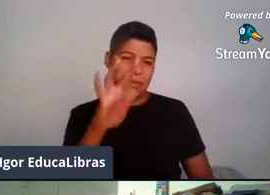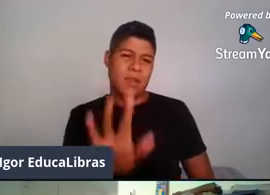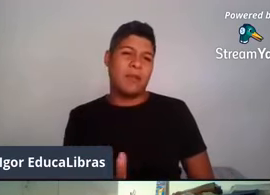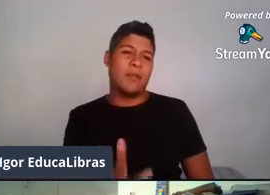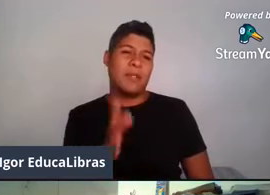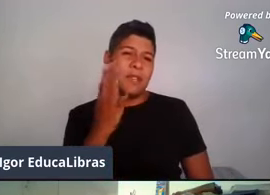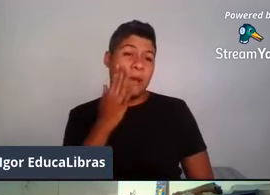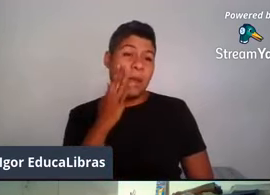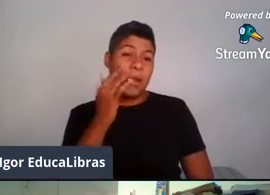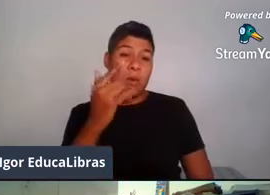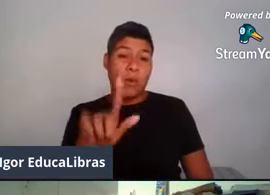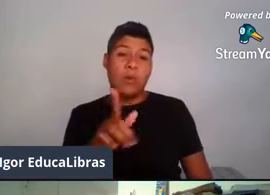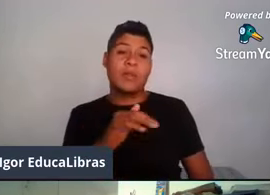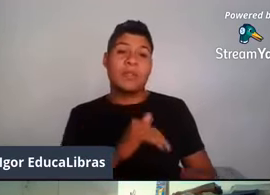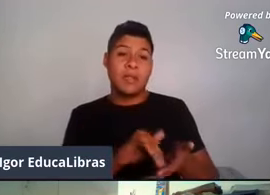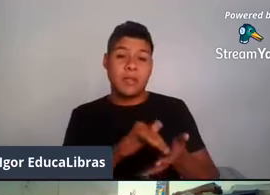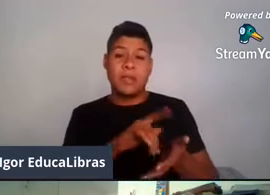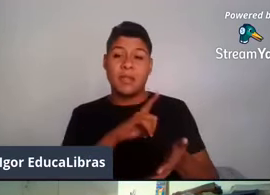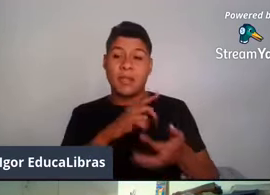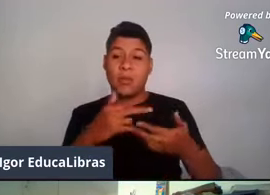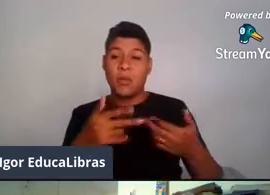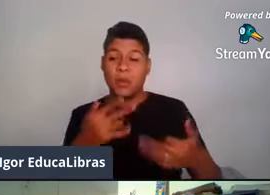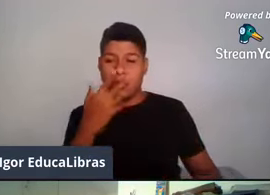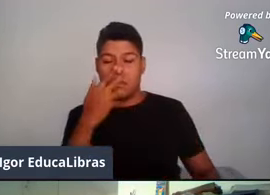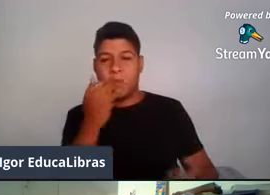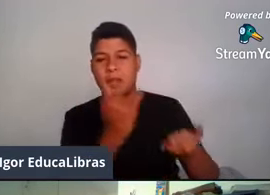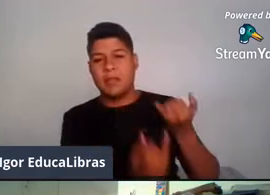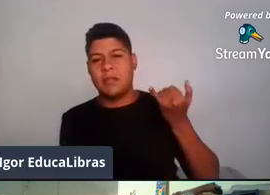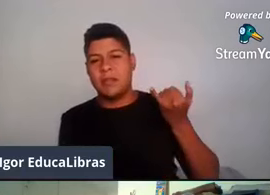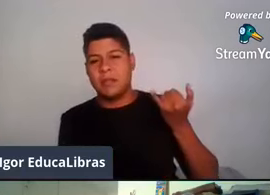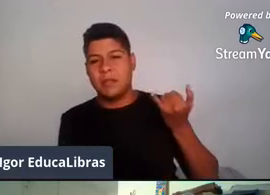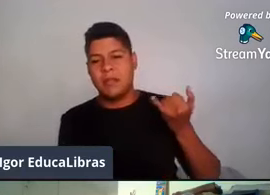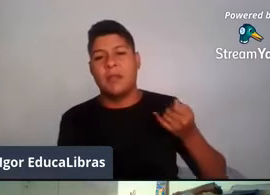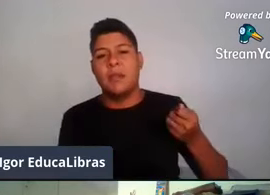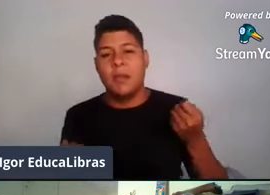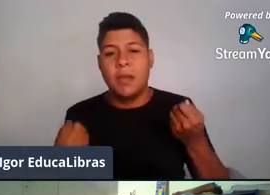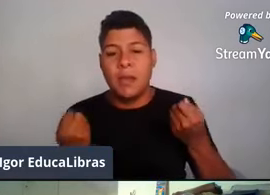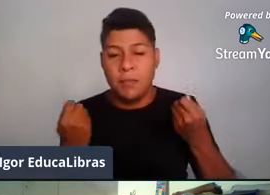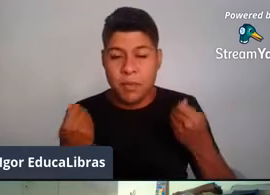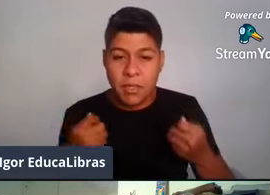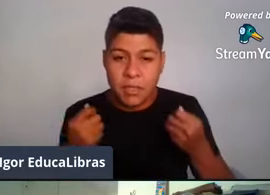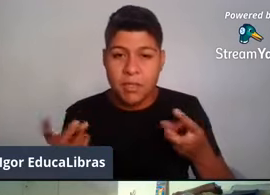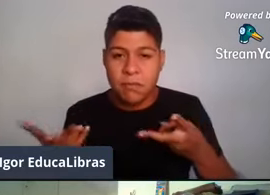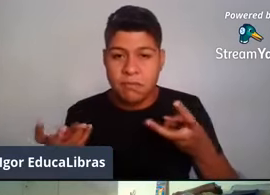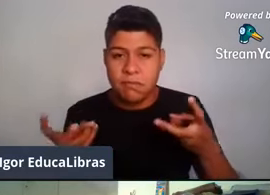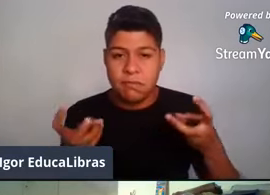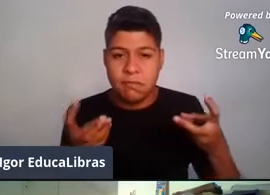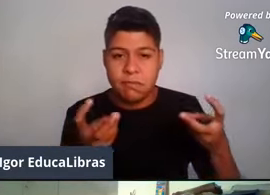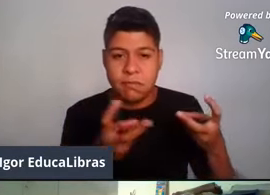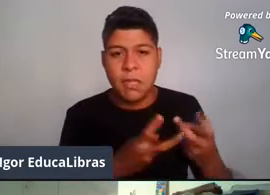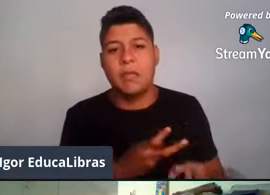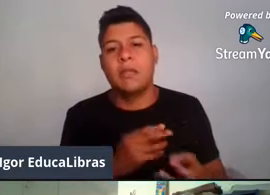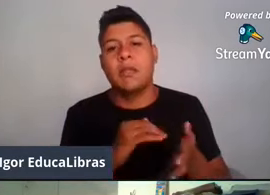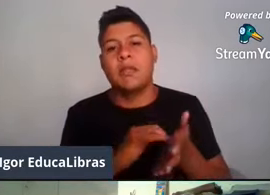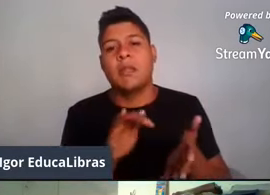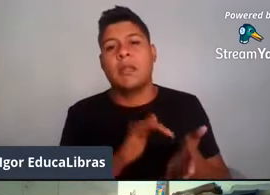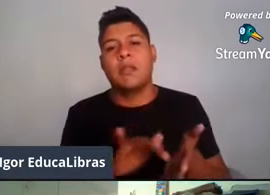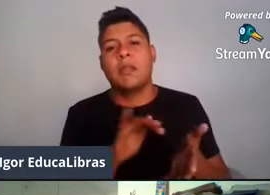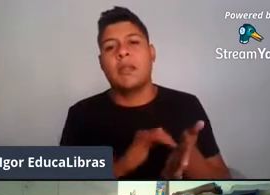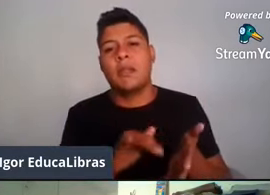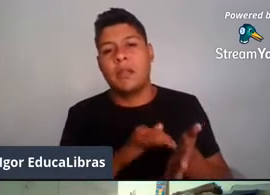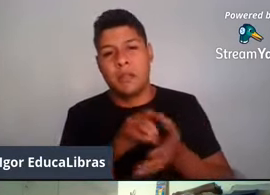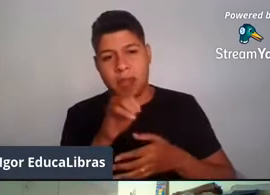outras secretarias tinham coisa parecida. Então, você tem que ser meio que um catalisador, e eu acho que a secretaria, a que